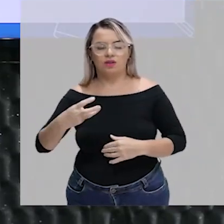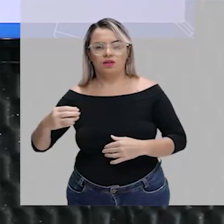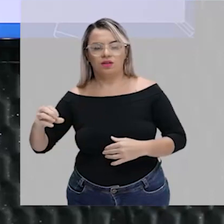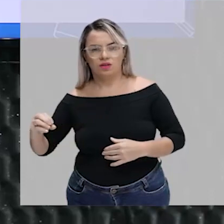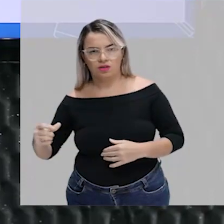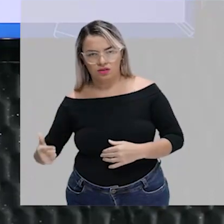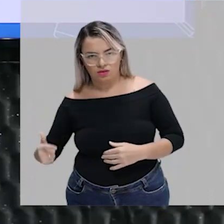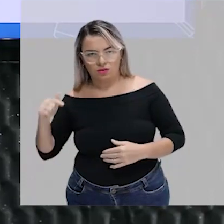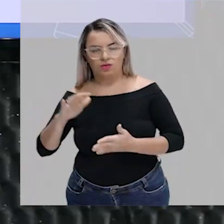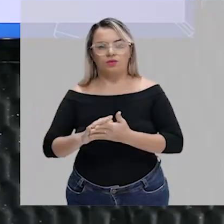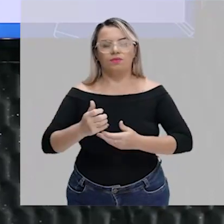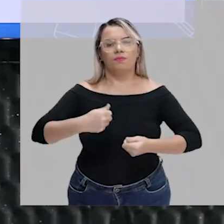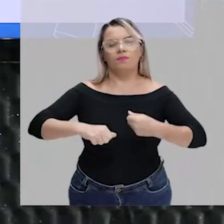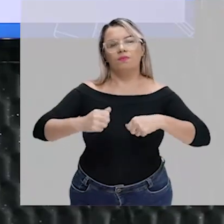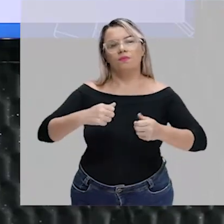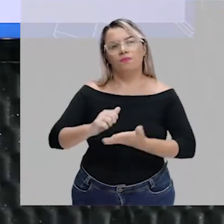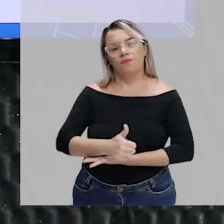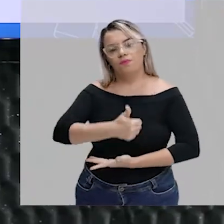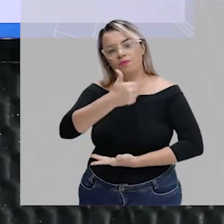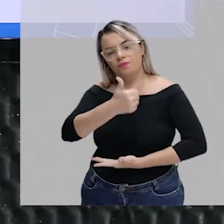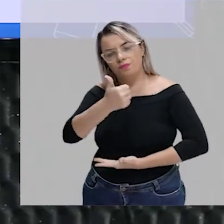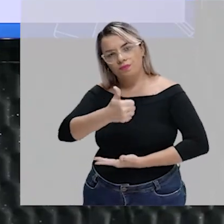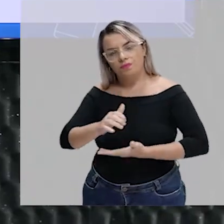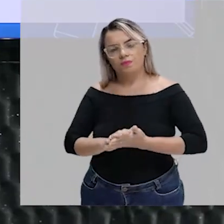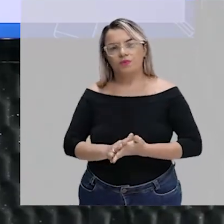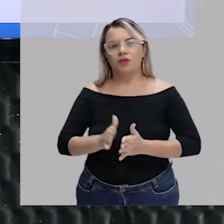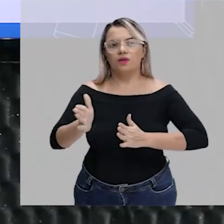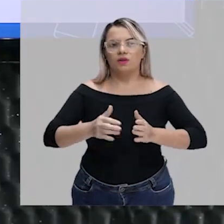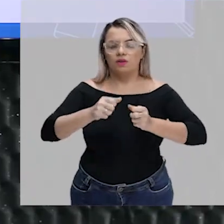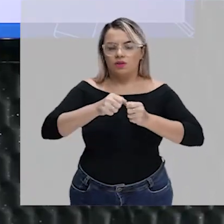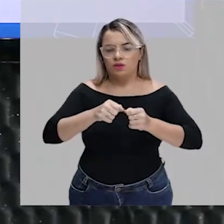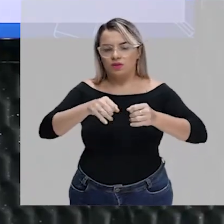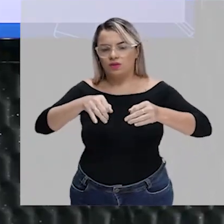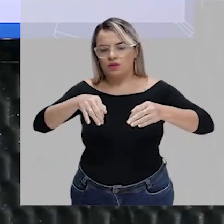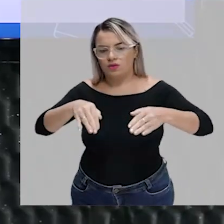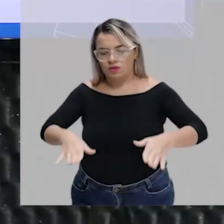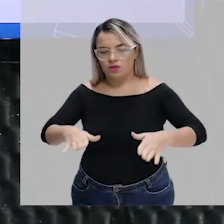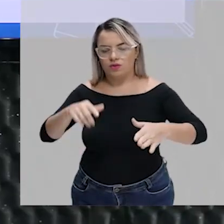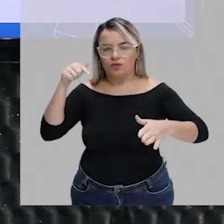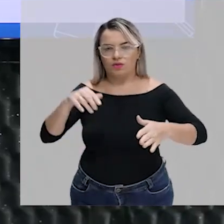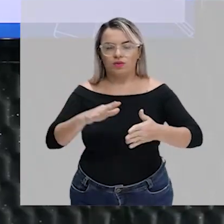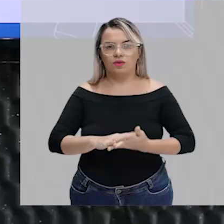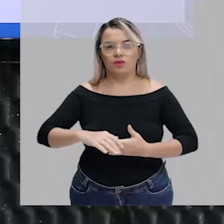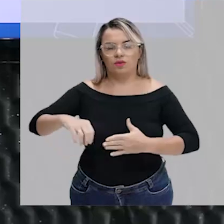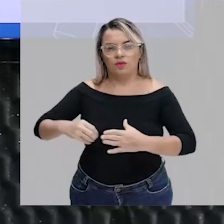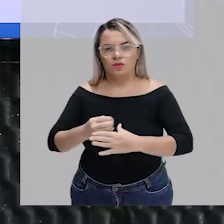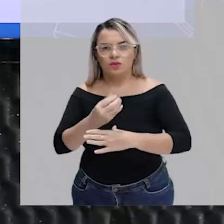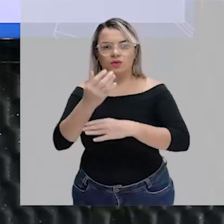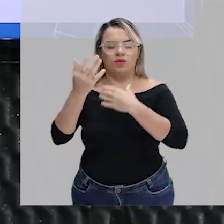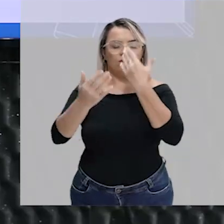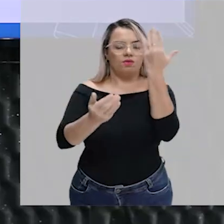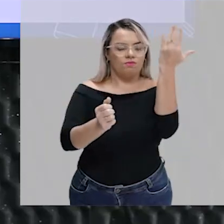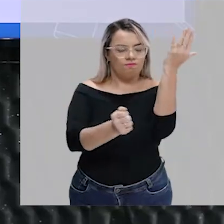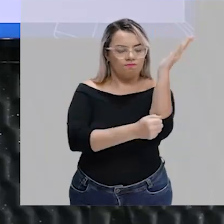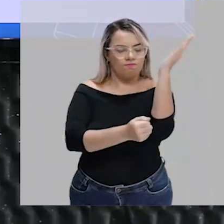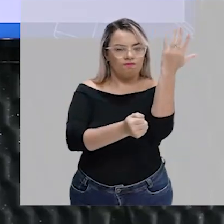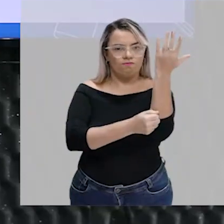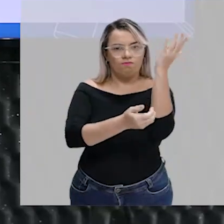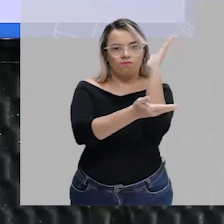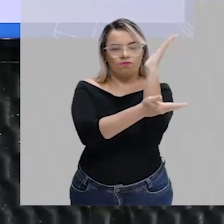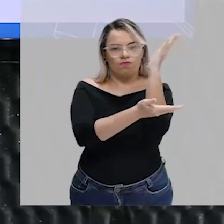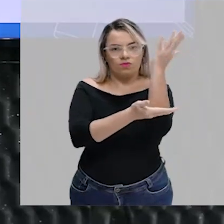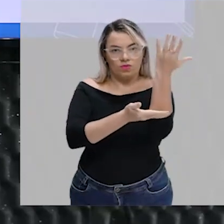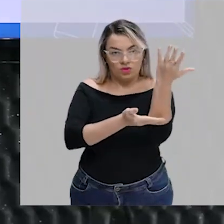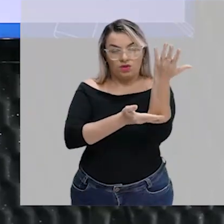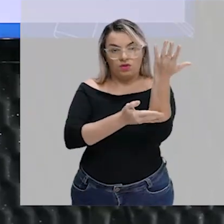econômico desse período chamado período colonial. Baseado no extrativismo vegetal, né, da madeira, que era o pau-brasil, inclusive o nome